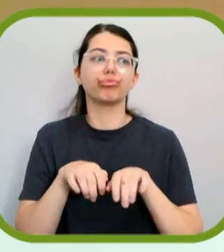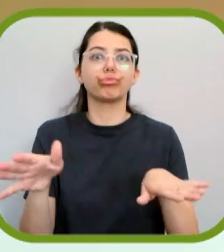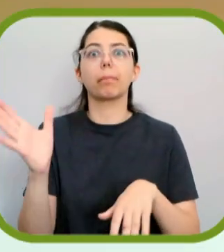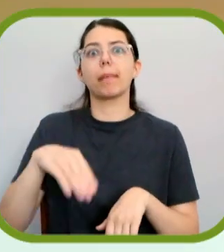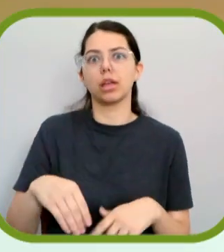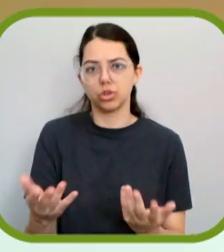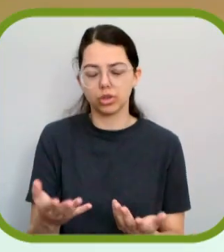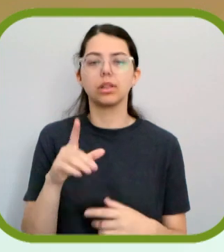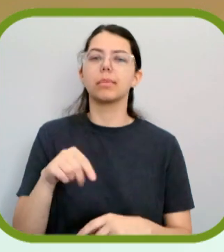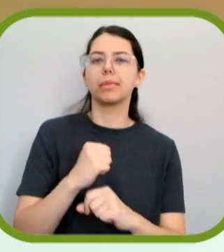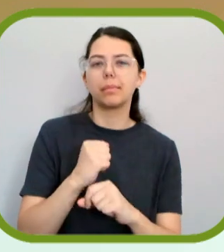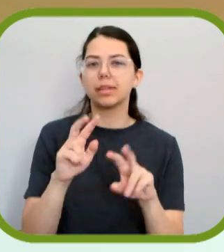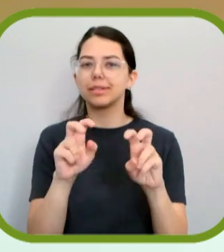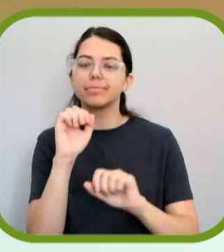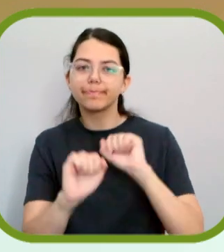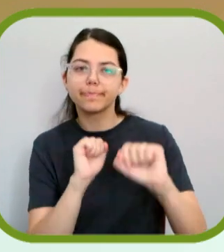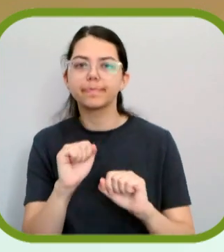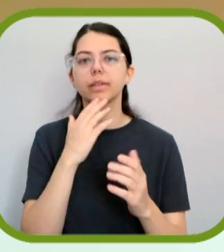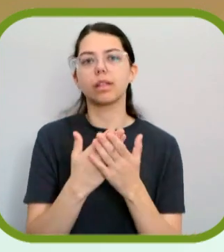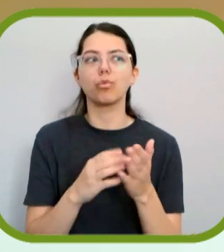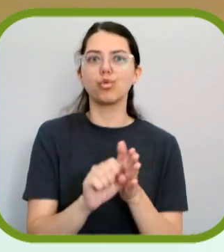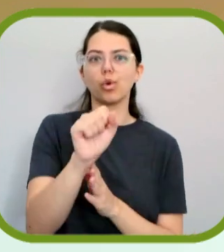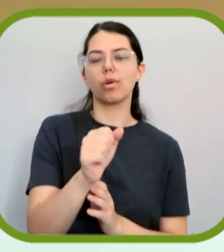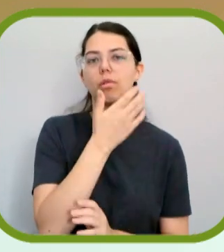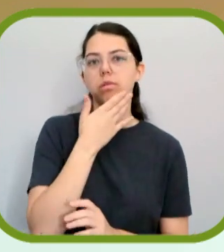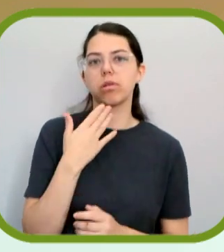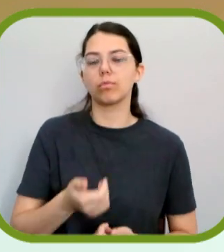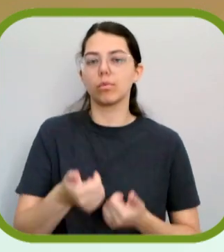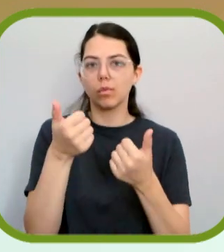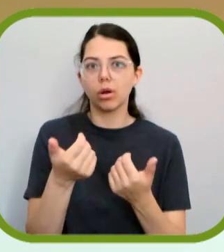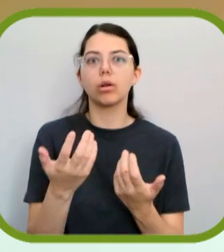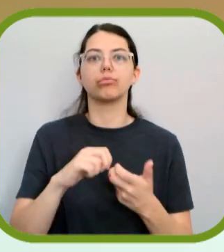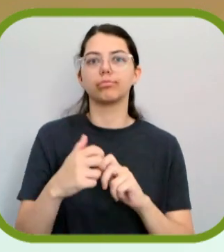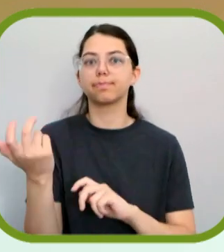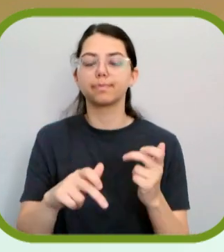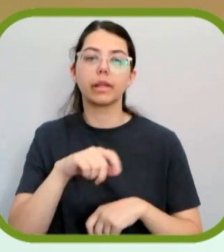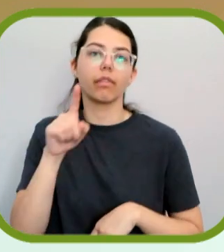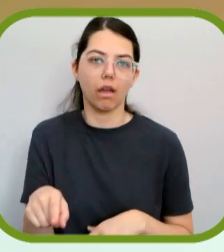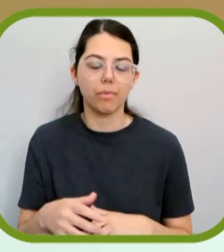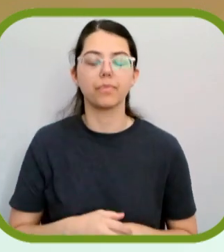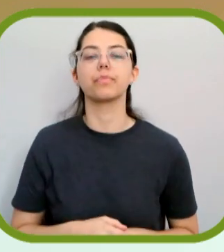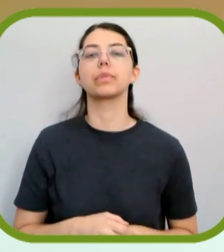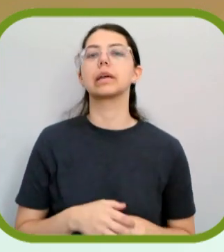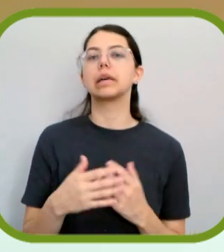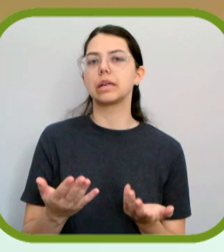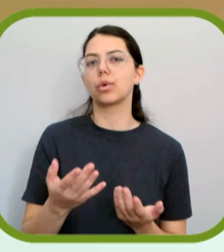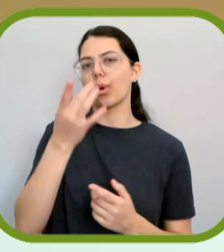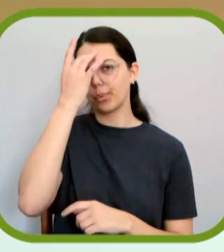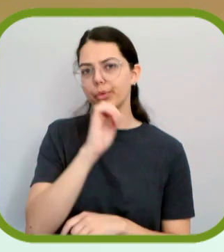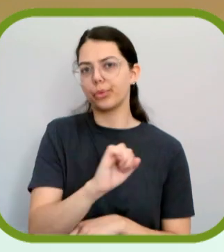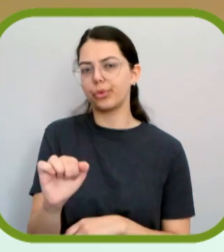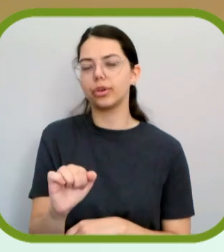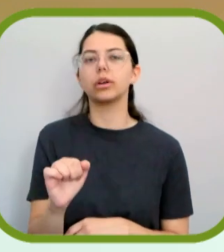escolas, para conseguirem precisamente chegar a mais gente e trabalhar um bocadinho estes temas e serem mais eficazes quando ocorre algum destes